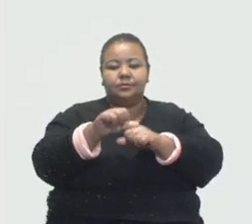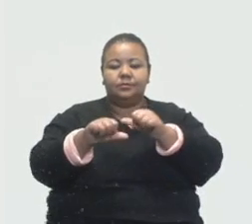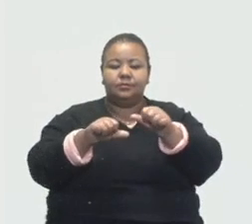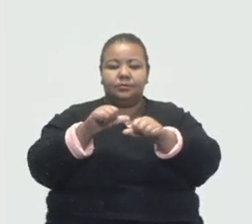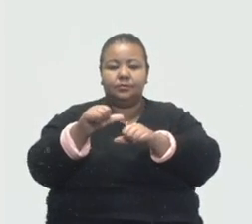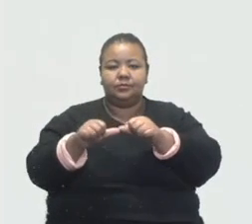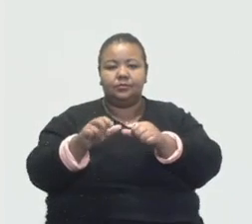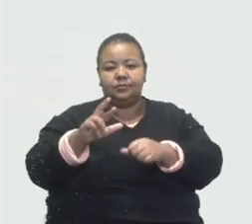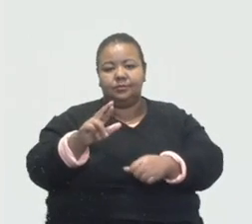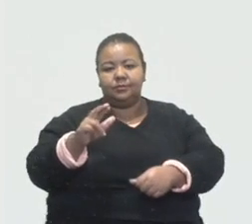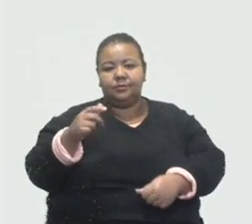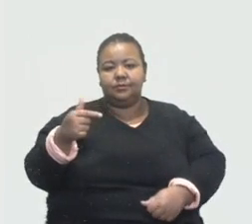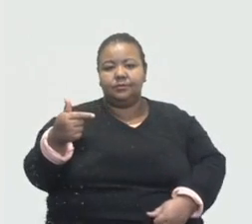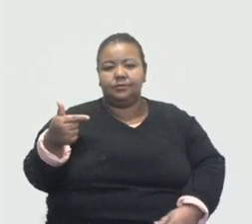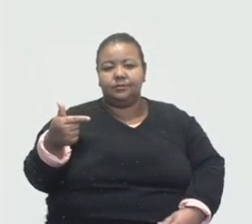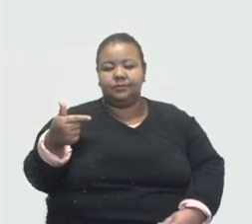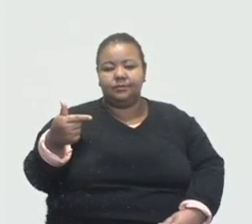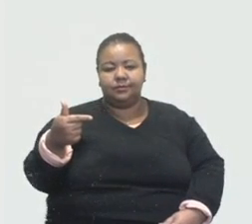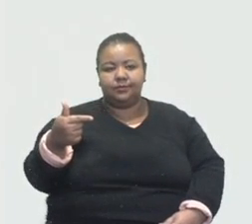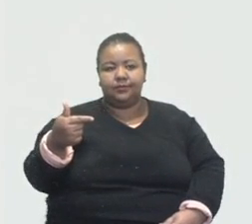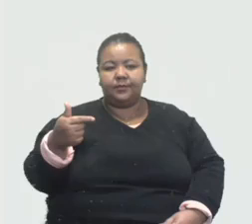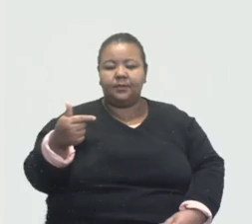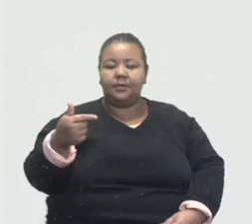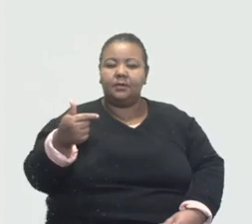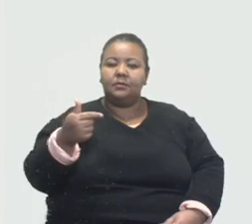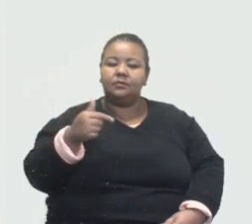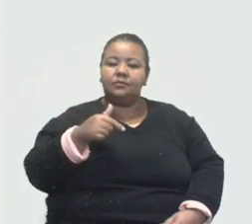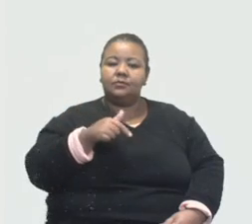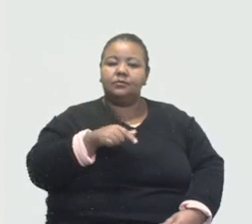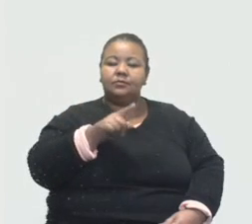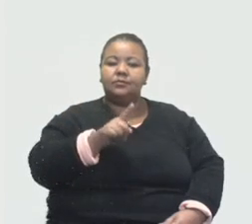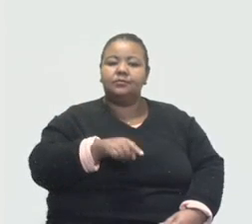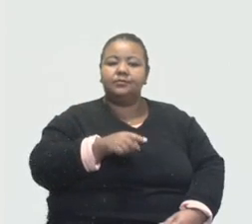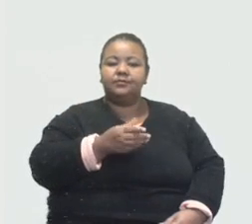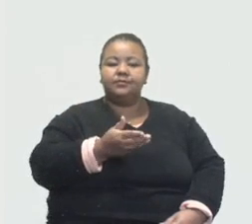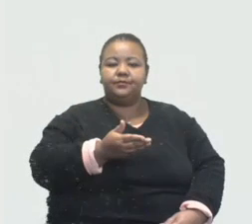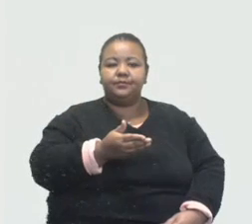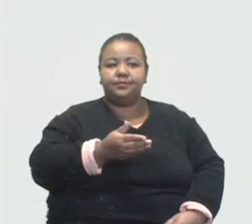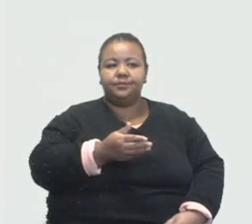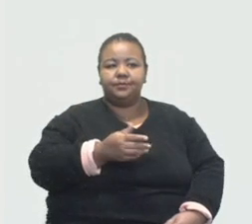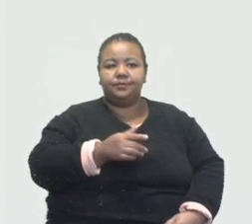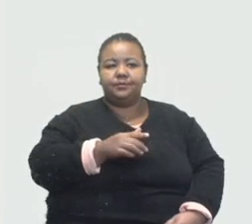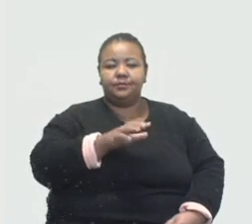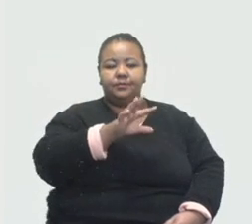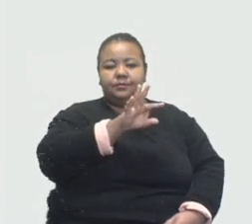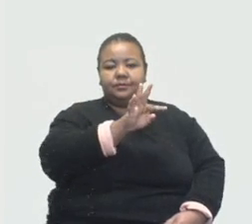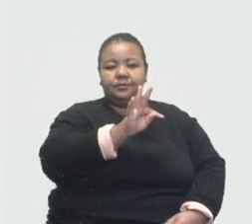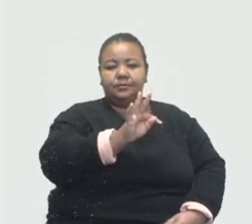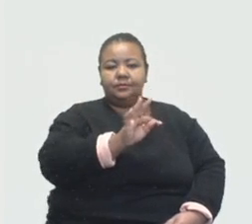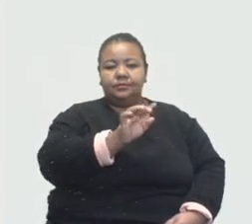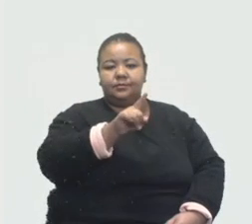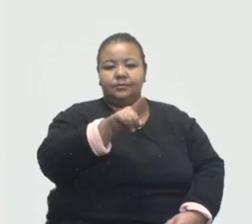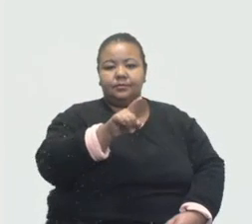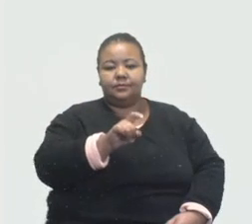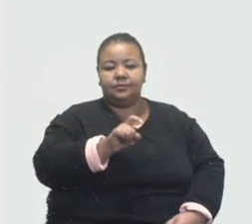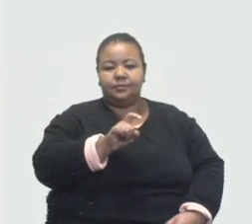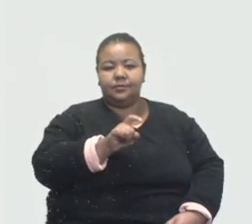no R2, do R2 em R2, dada por Tx